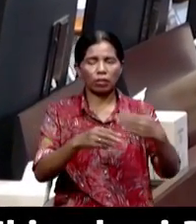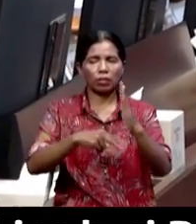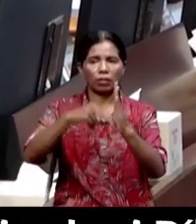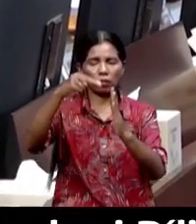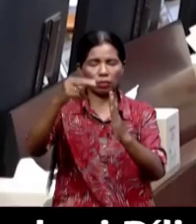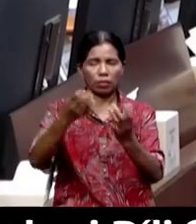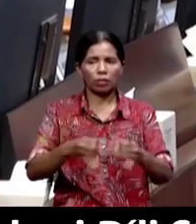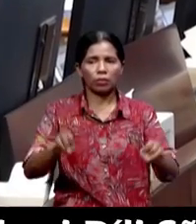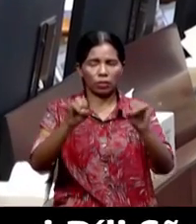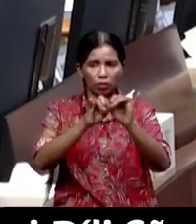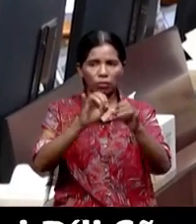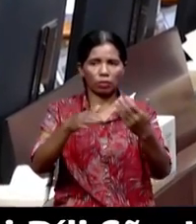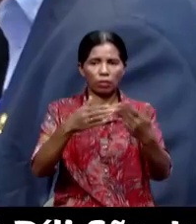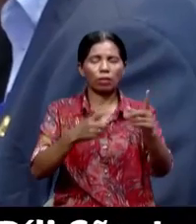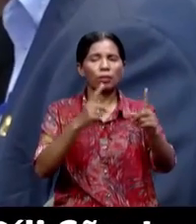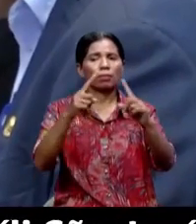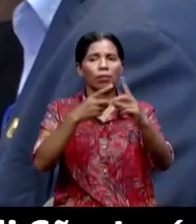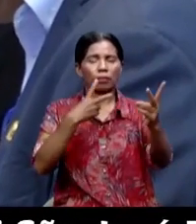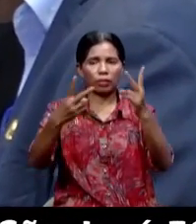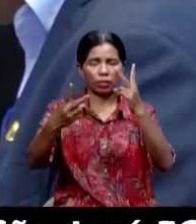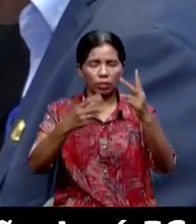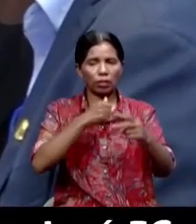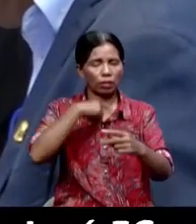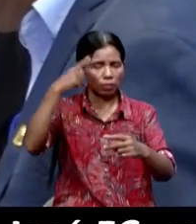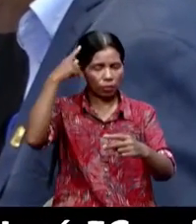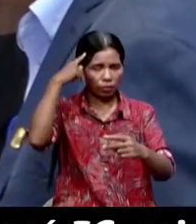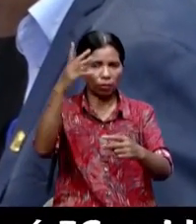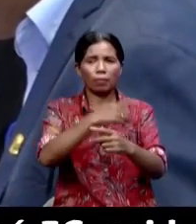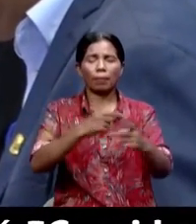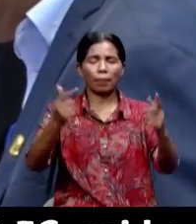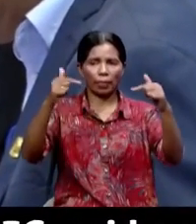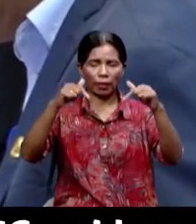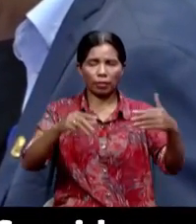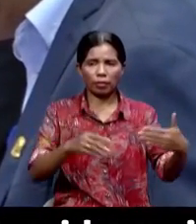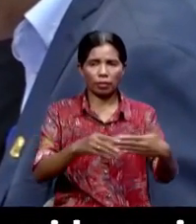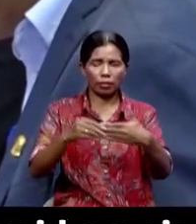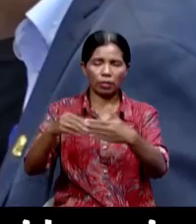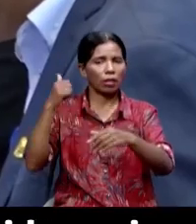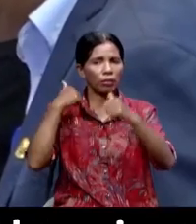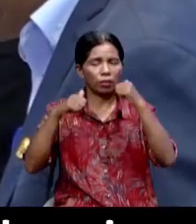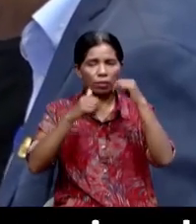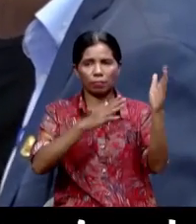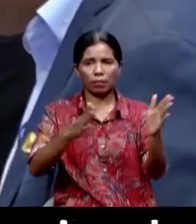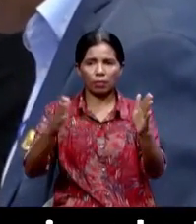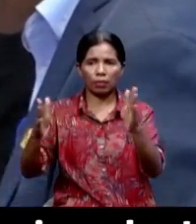Nível Institucional ba visita sua santidade Papa Francisco onde organiza atividade